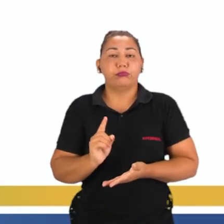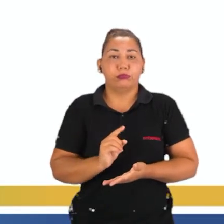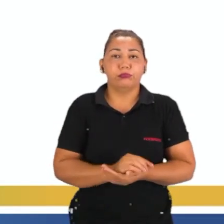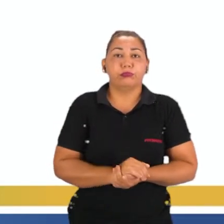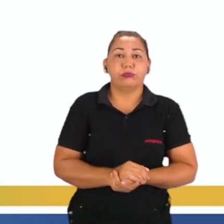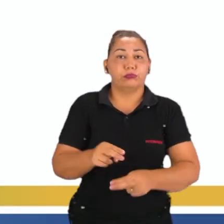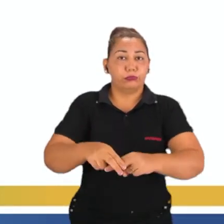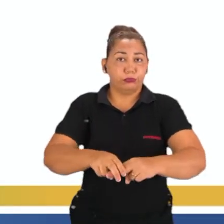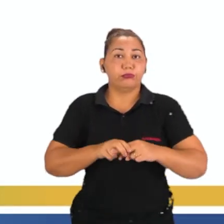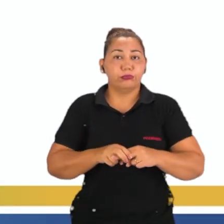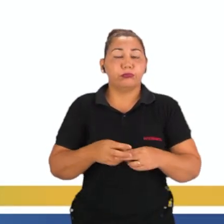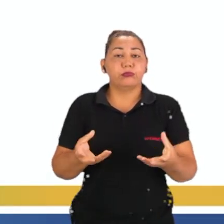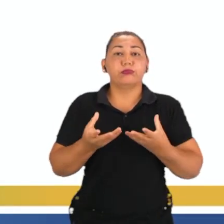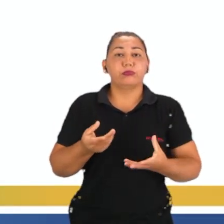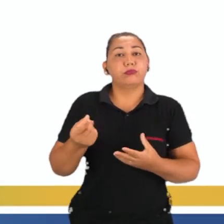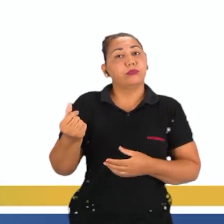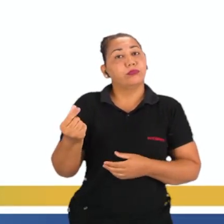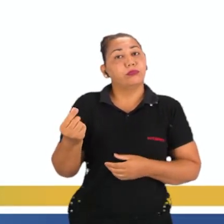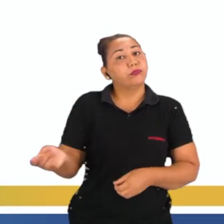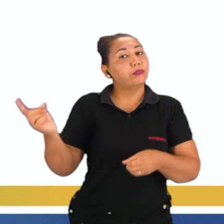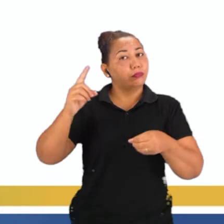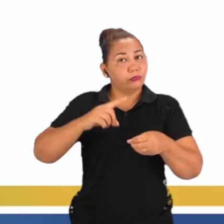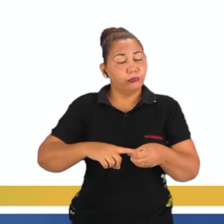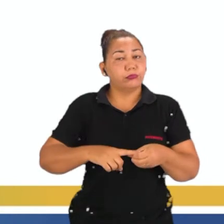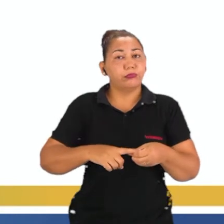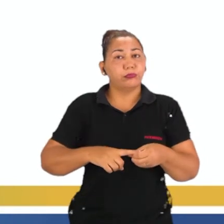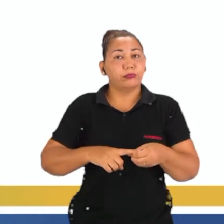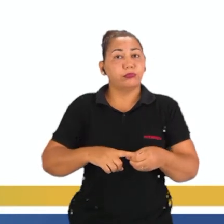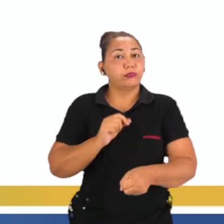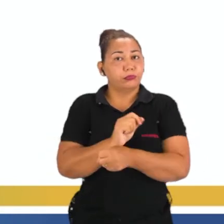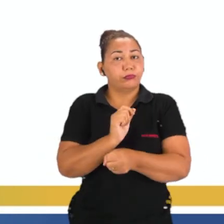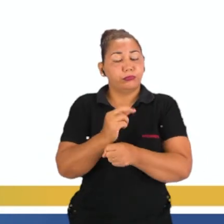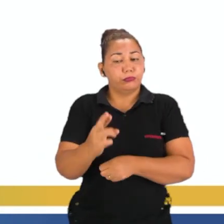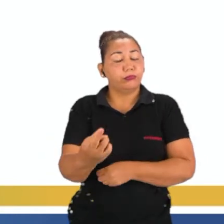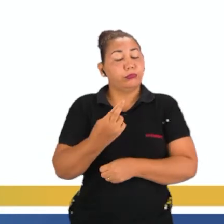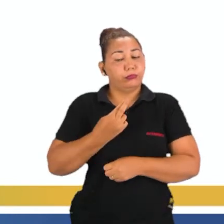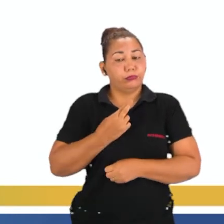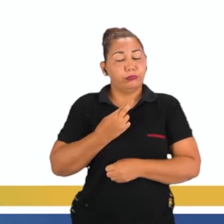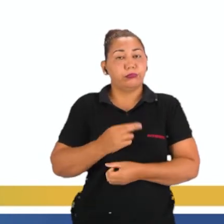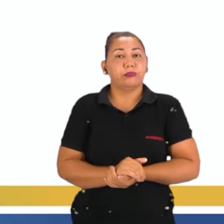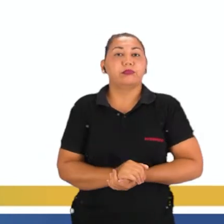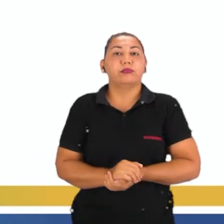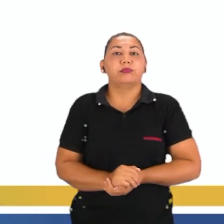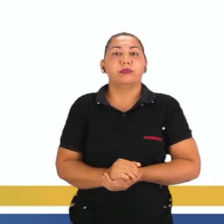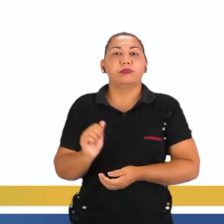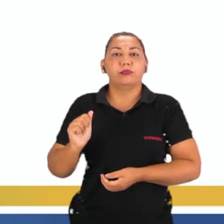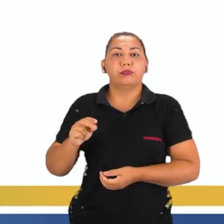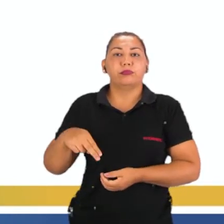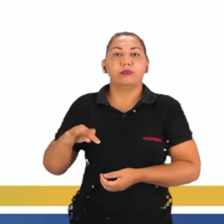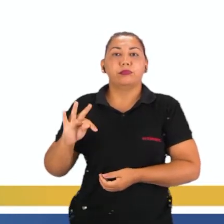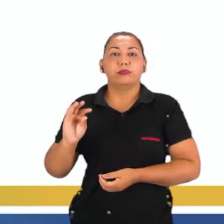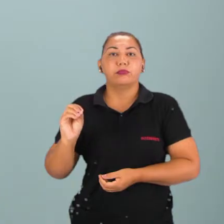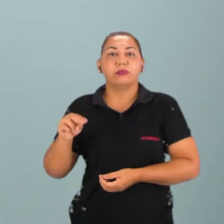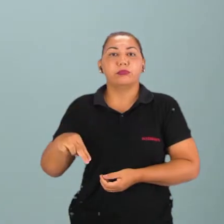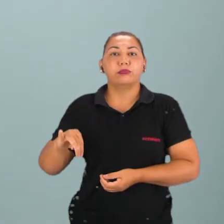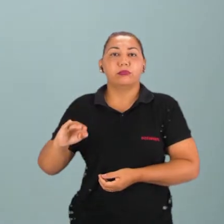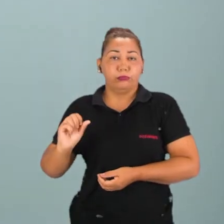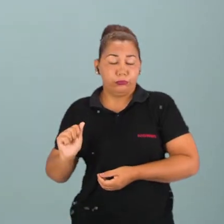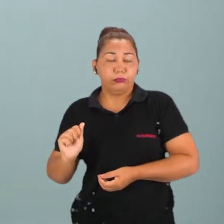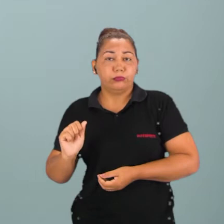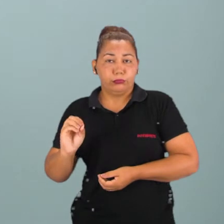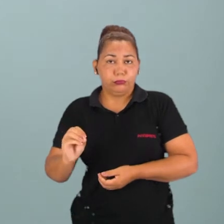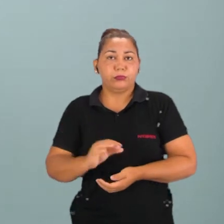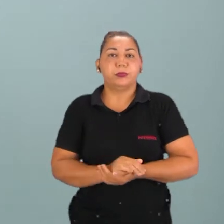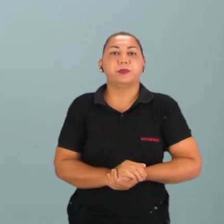a restituição dos valores pagos, aguardo resposta. Antônio Modesto de Almeida. Observem, crianças, que eu